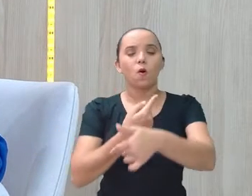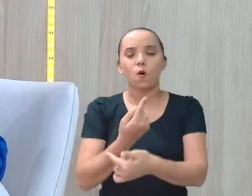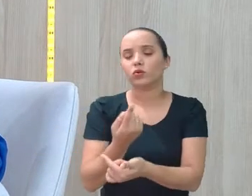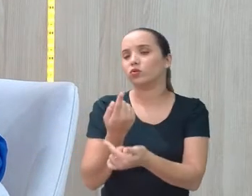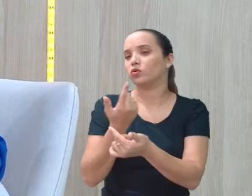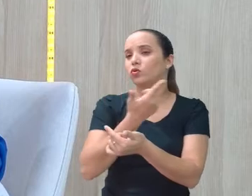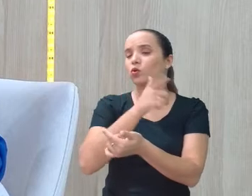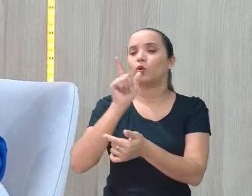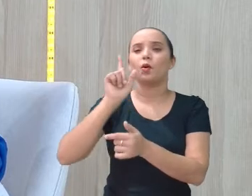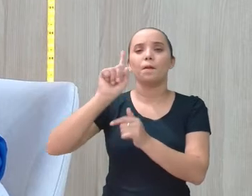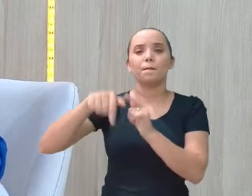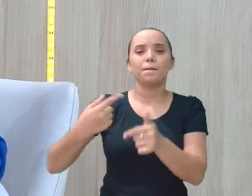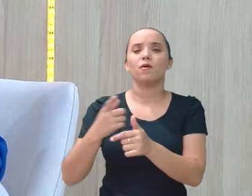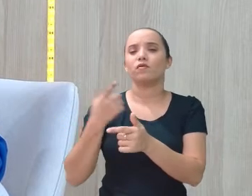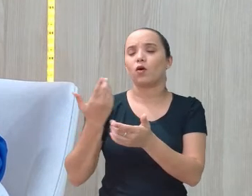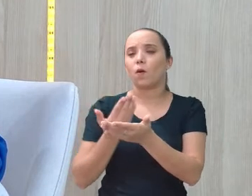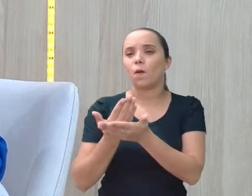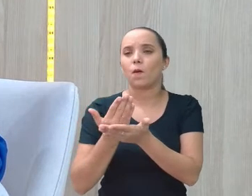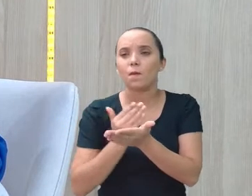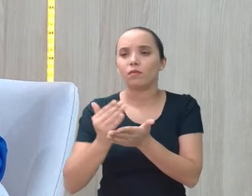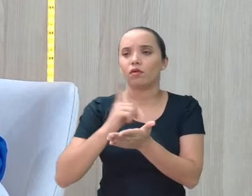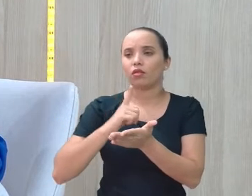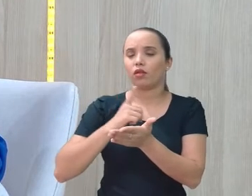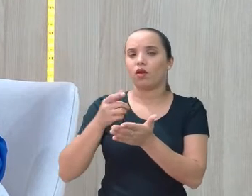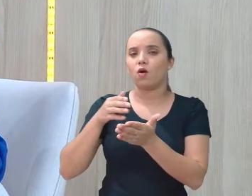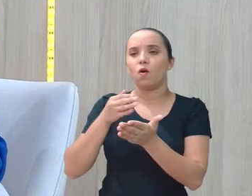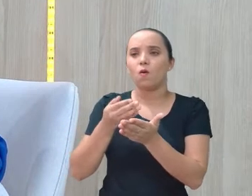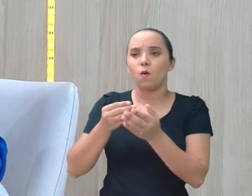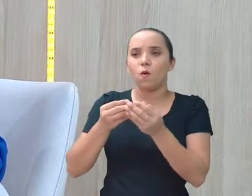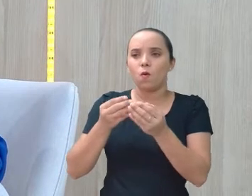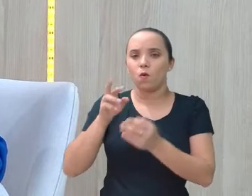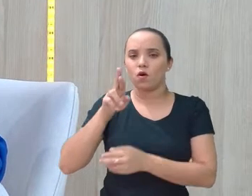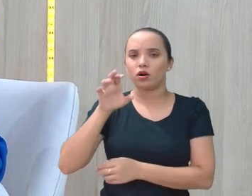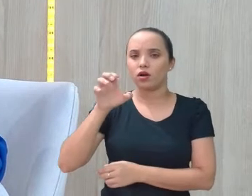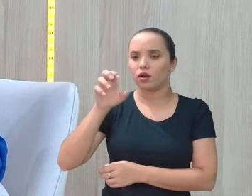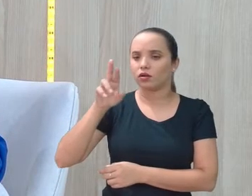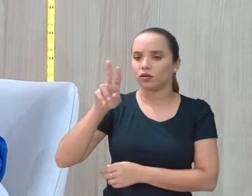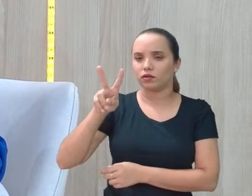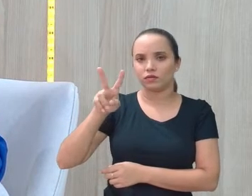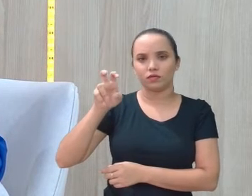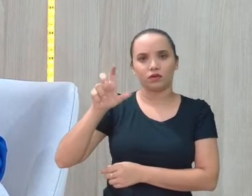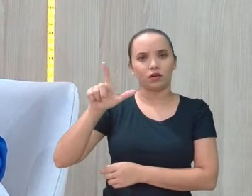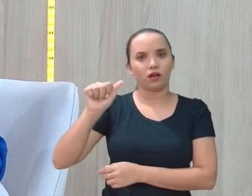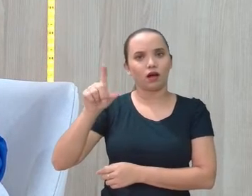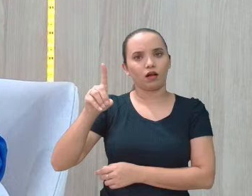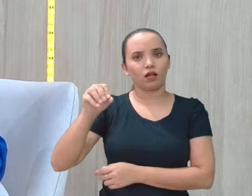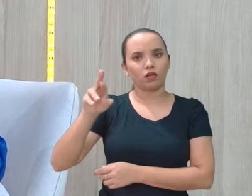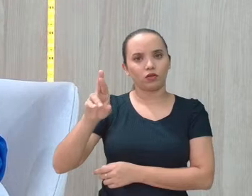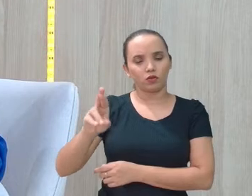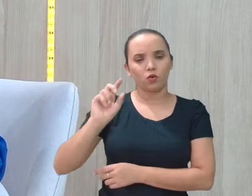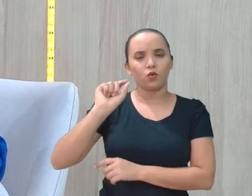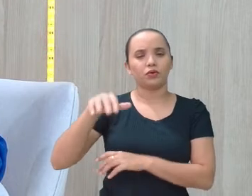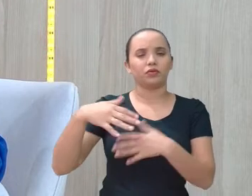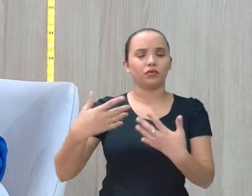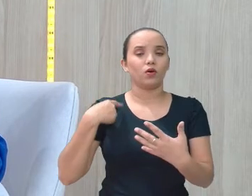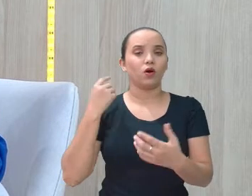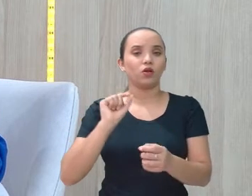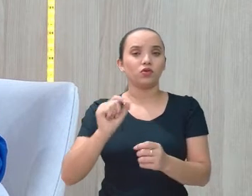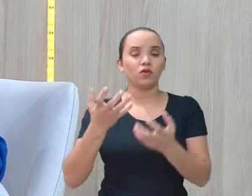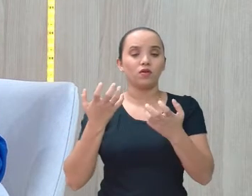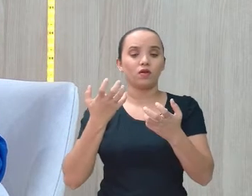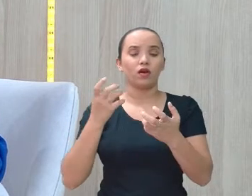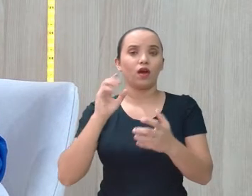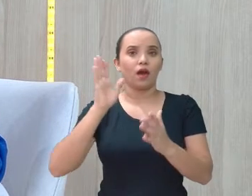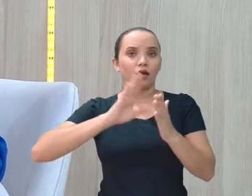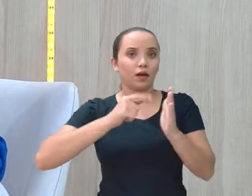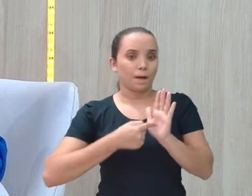vai precisar de um revelador para essa tela. Então, o que a gente quer que apareça pintado